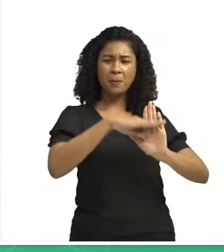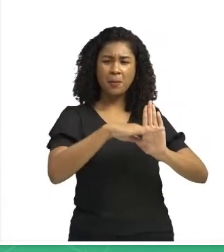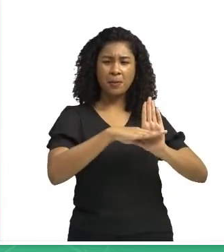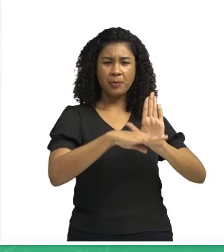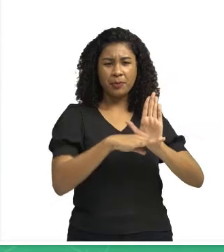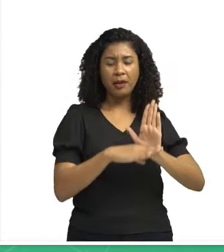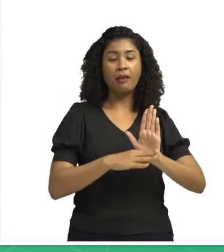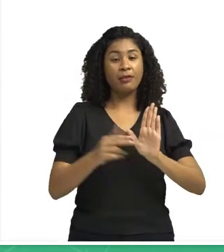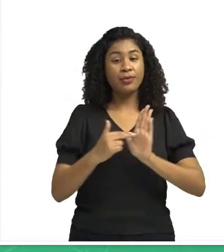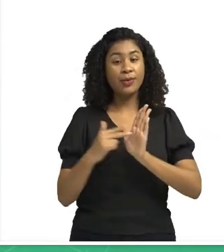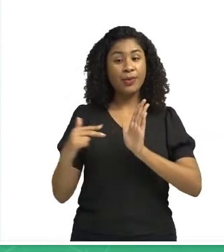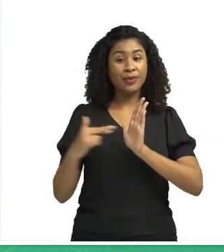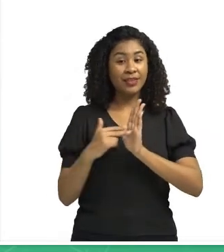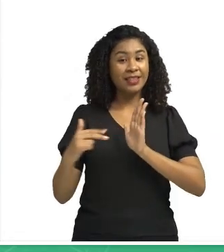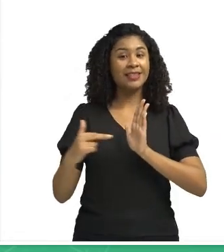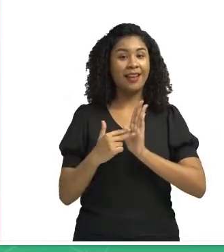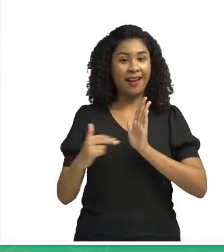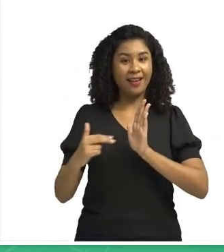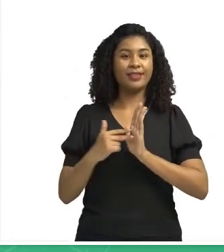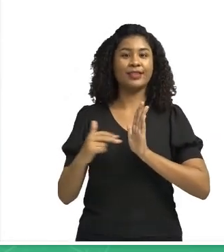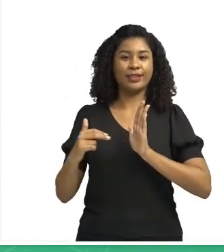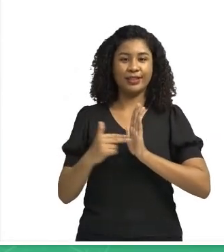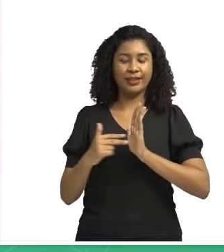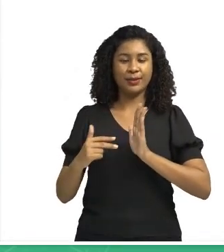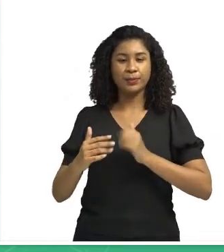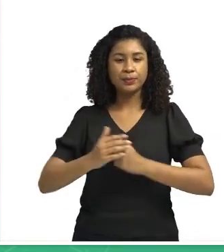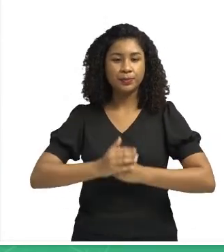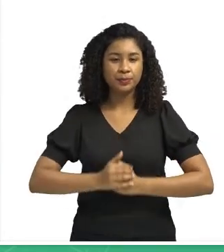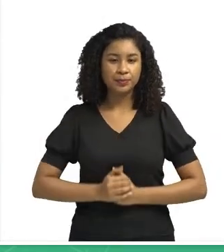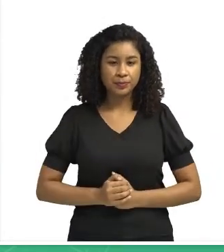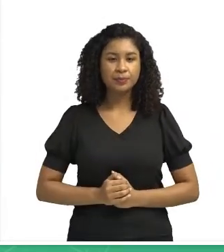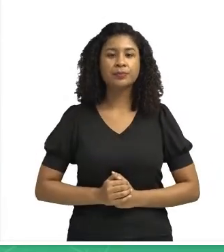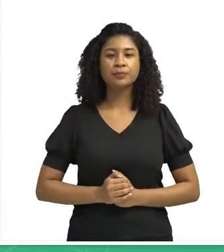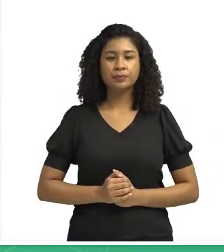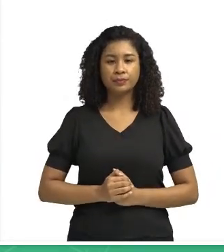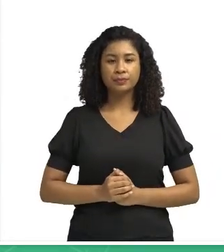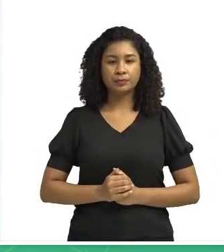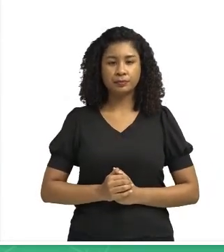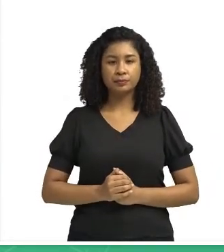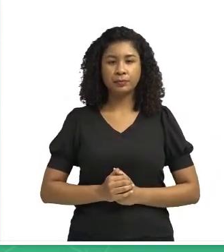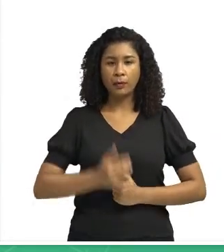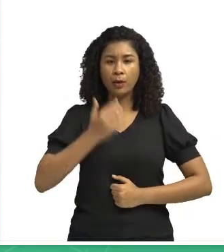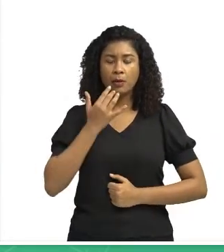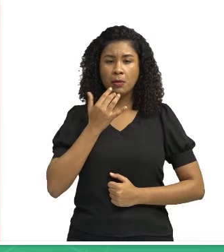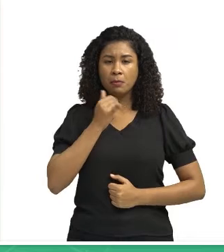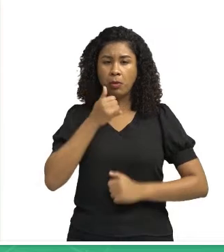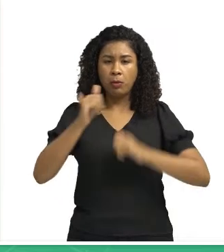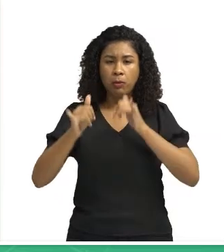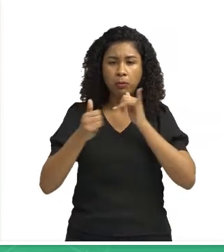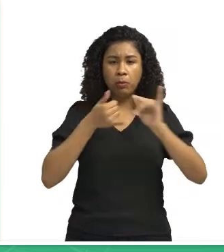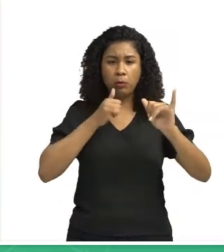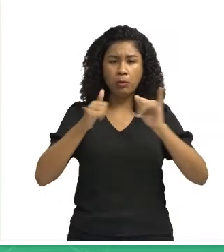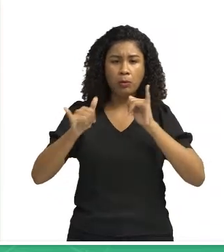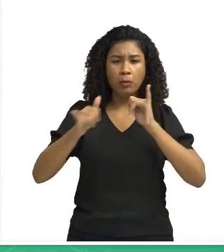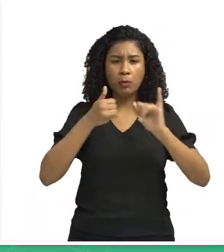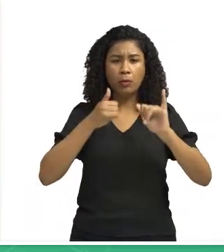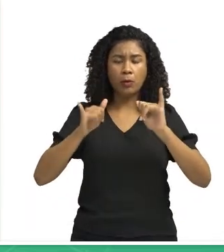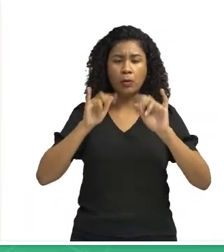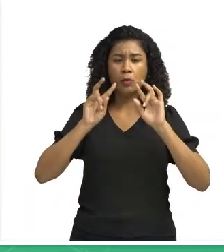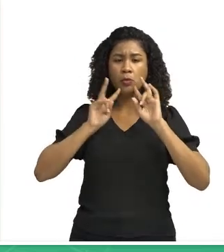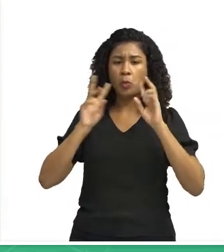ao átomo pelo modelo de Thomson. A natureza elétrica da matéria,